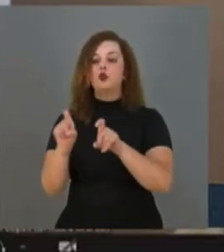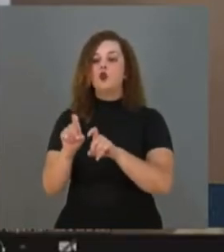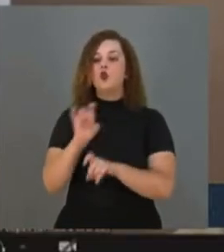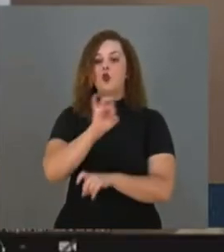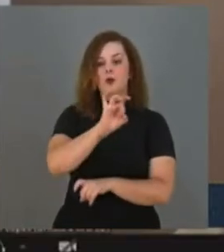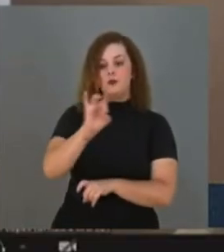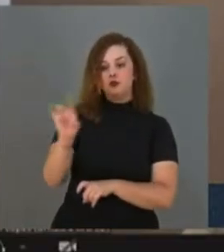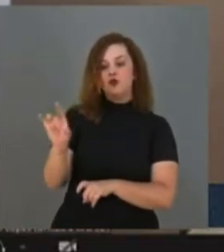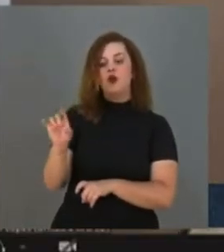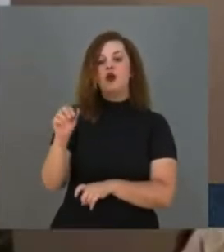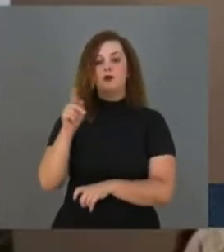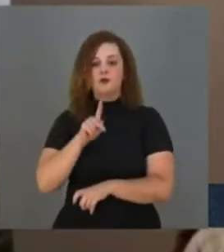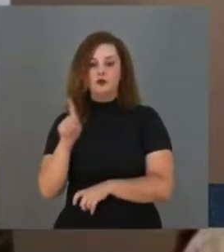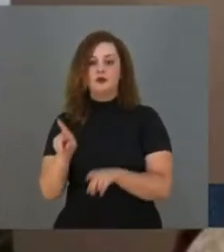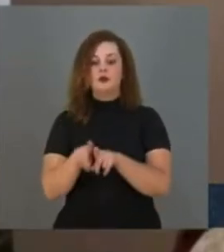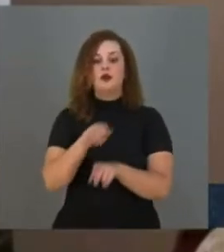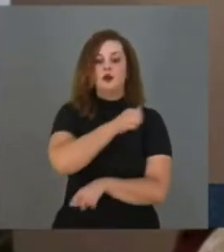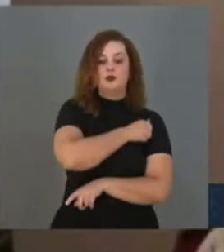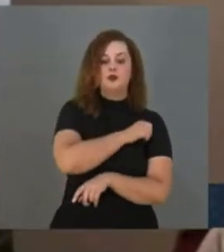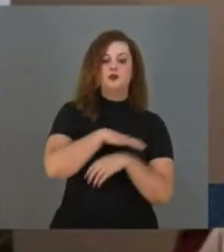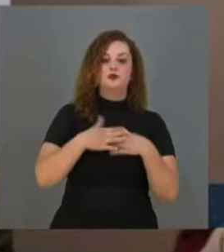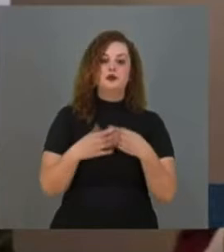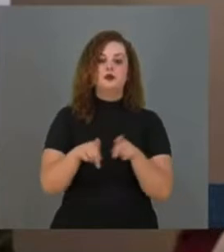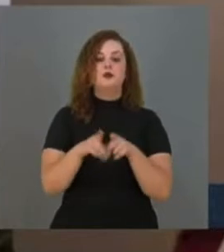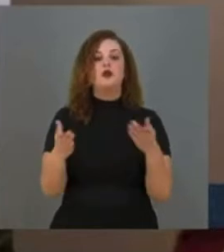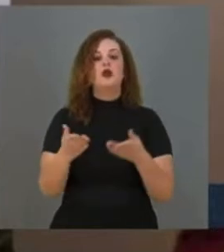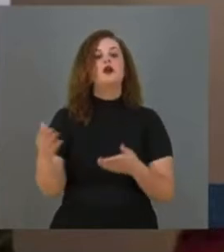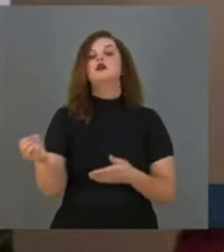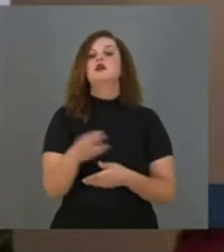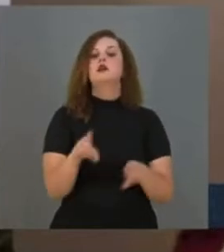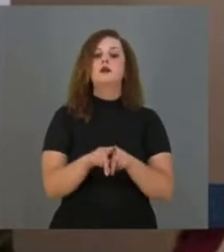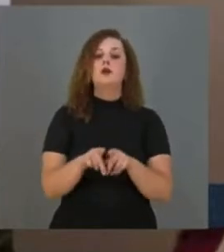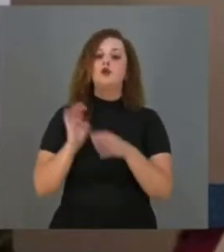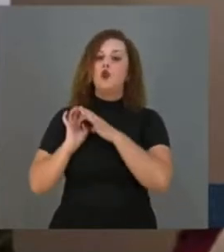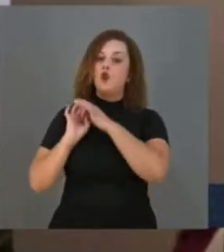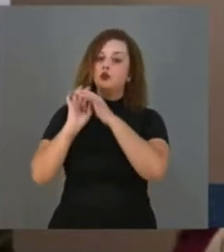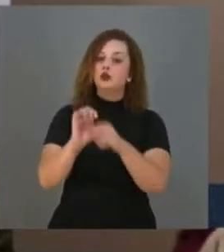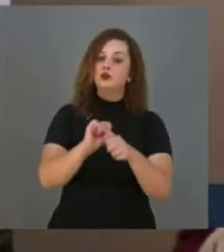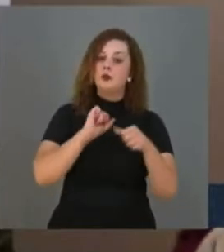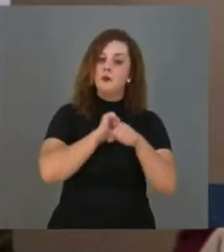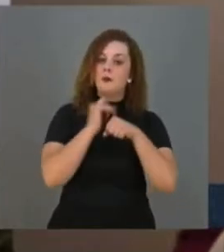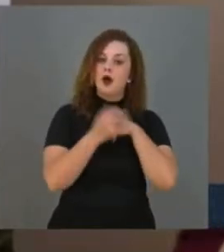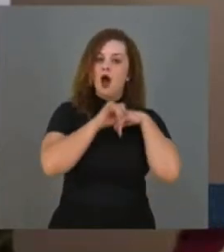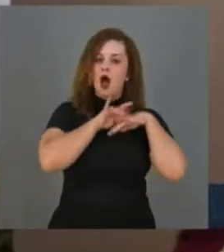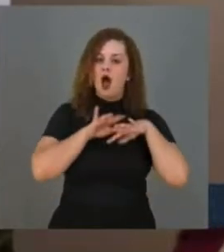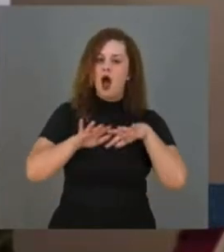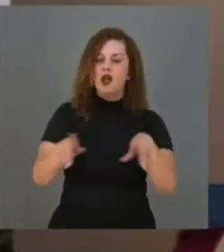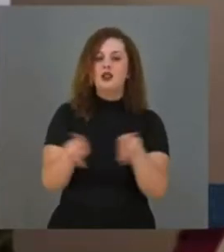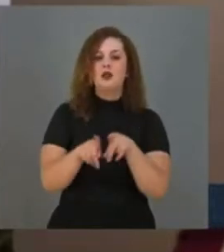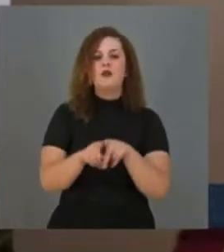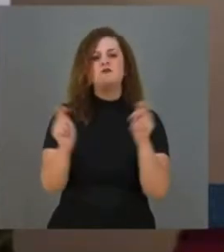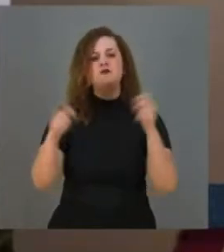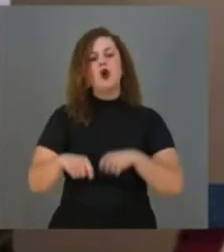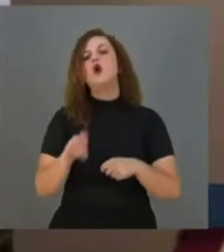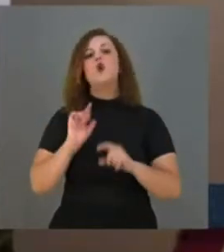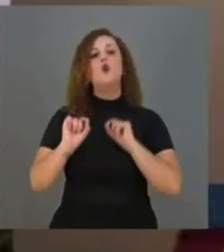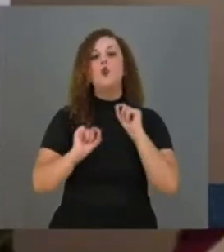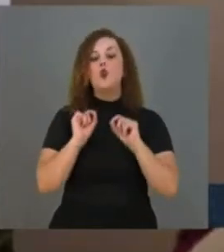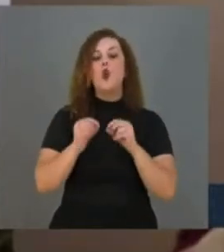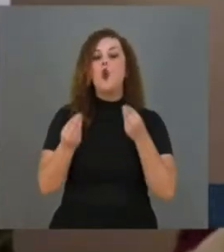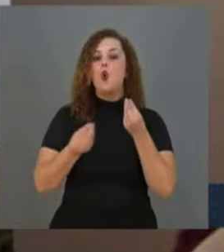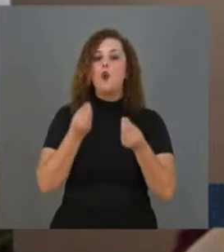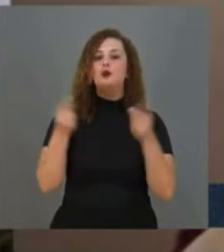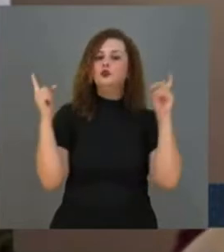como já foi comentado aqui, e mais recentemente, né, no contexto da pandemia, foi possível constatar, de fato, como